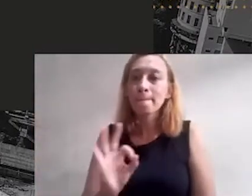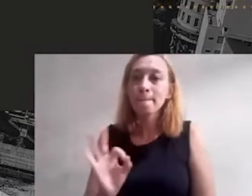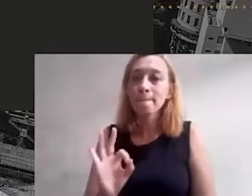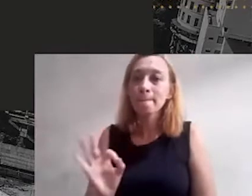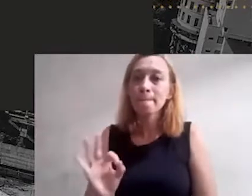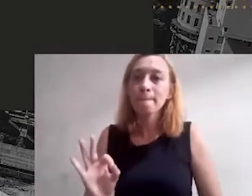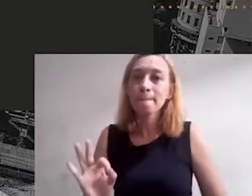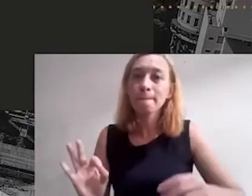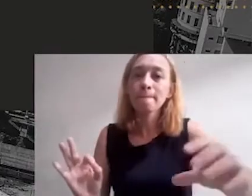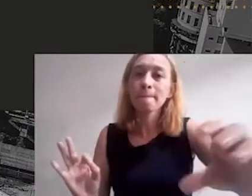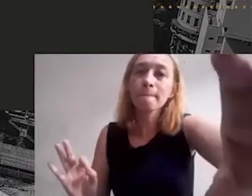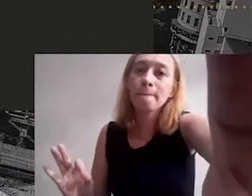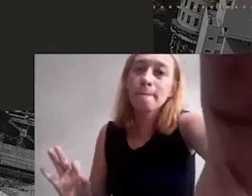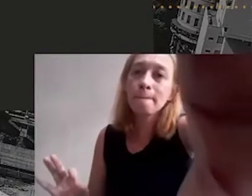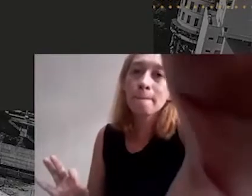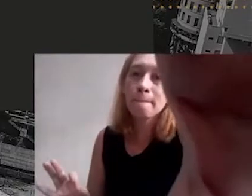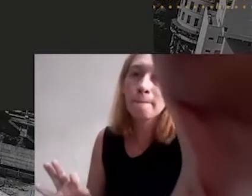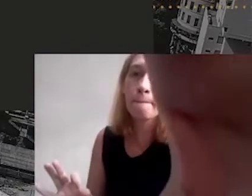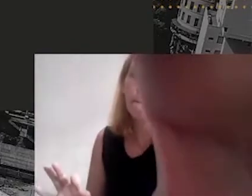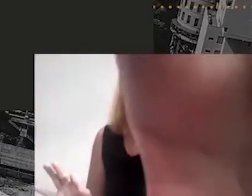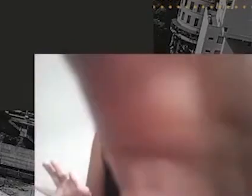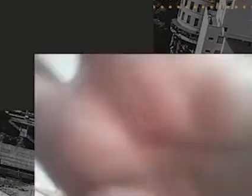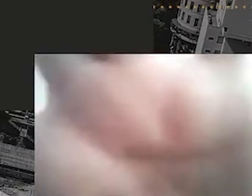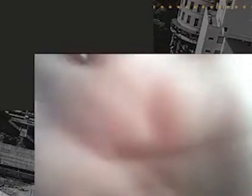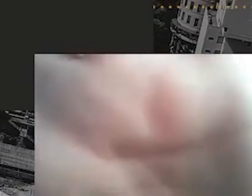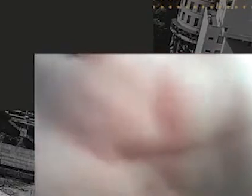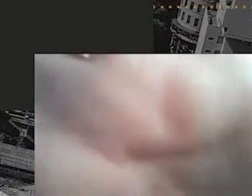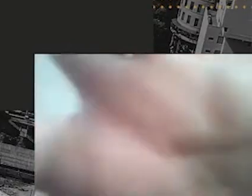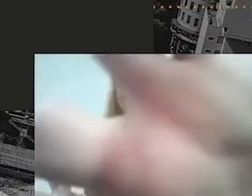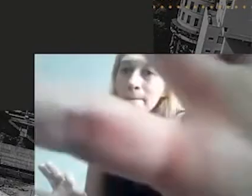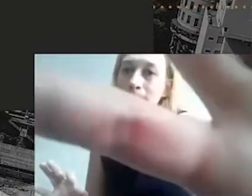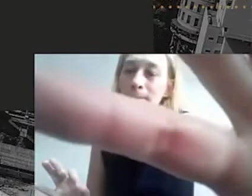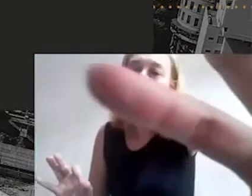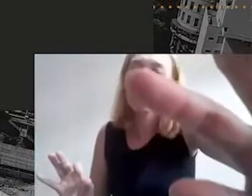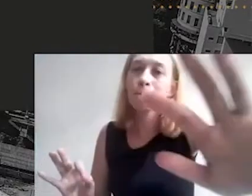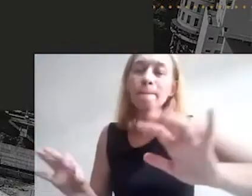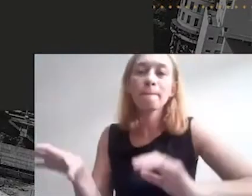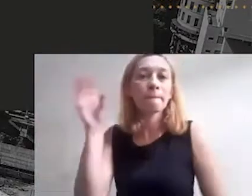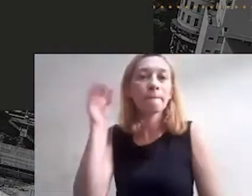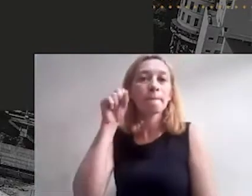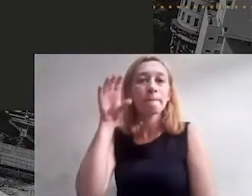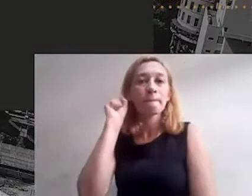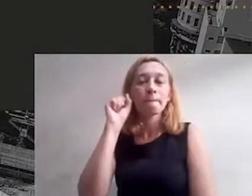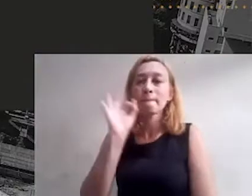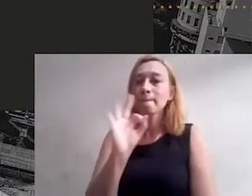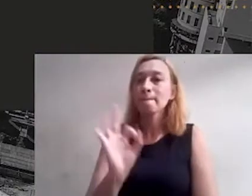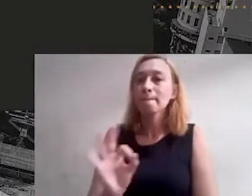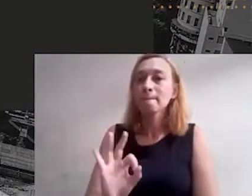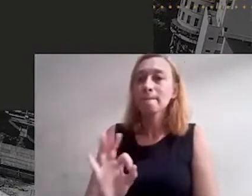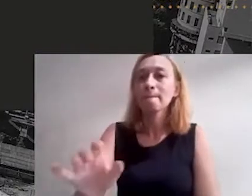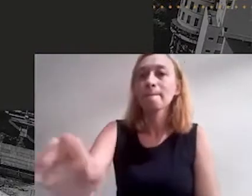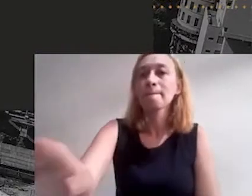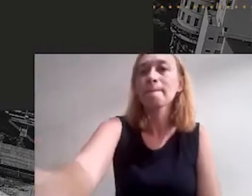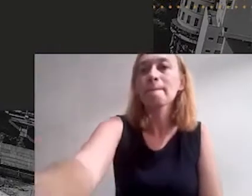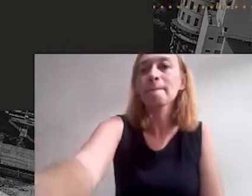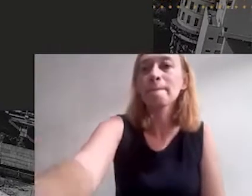com as pessoas felizes, né? As pessoas da floresta